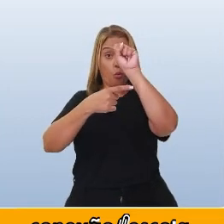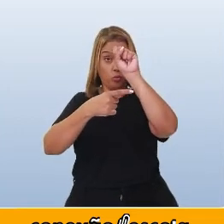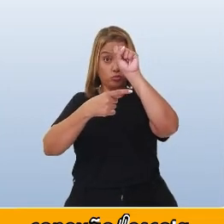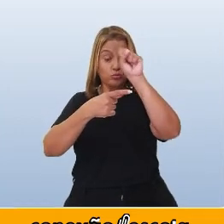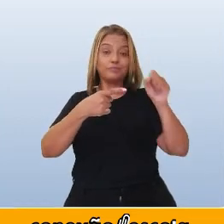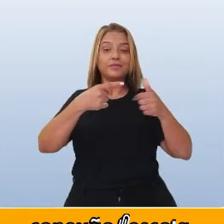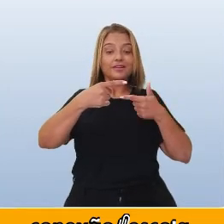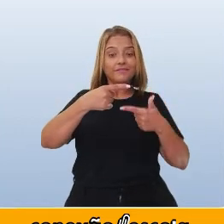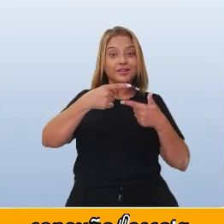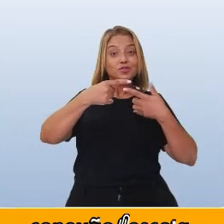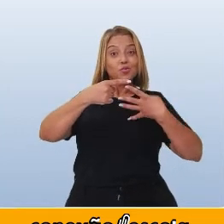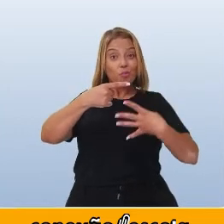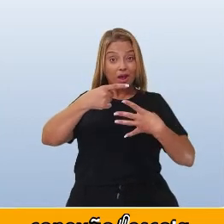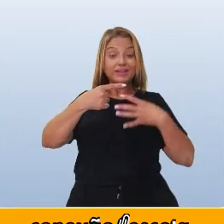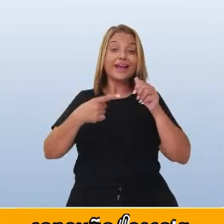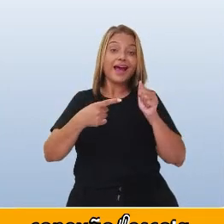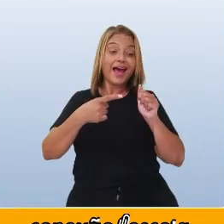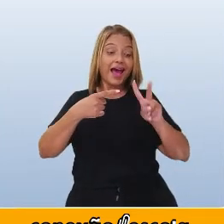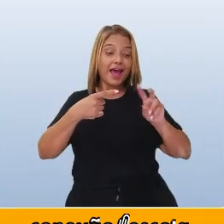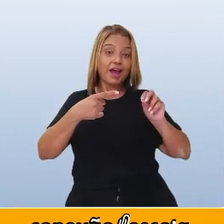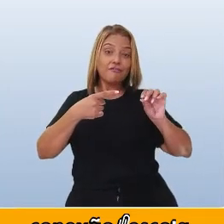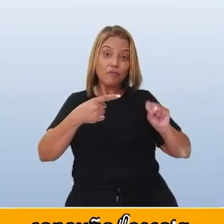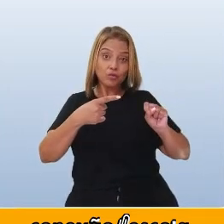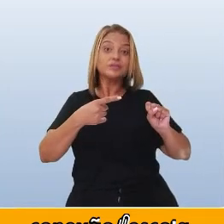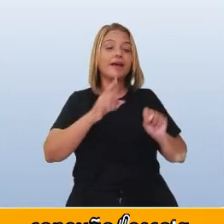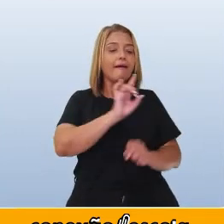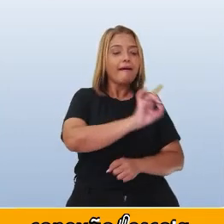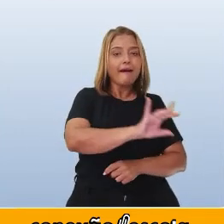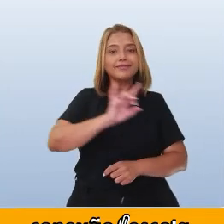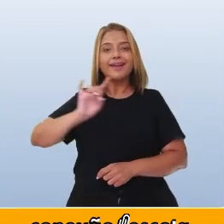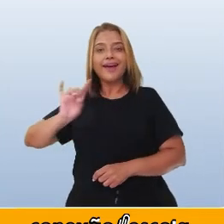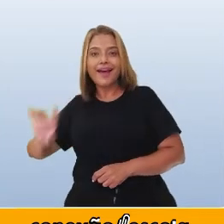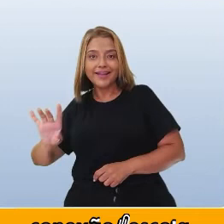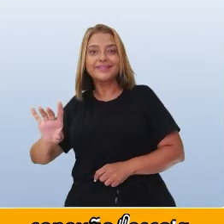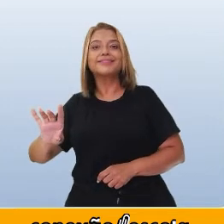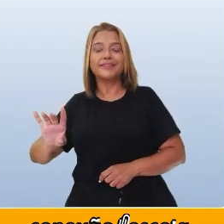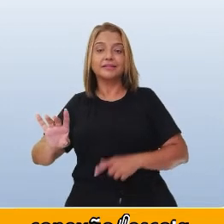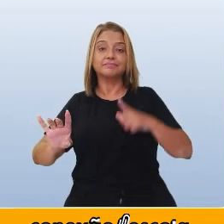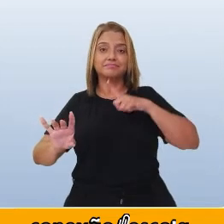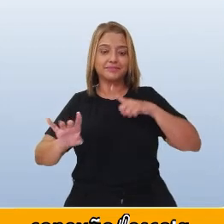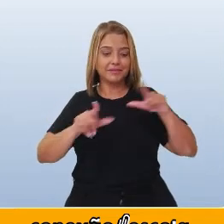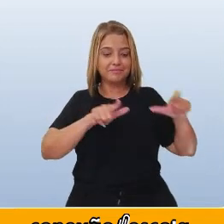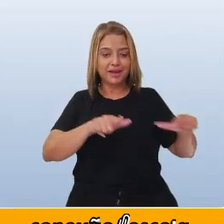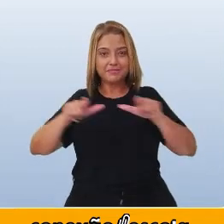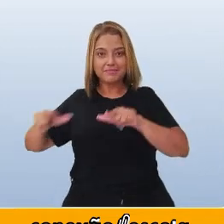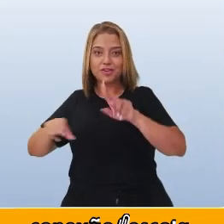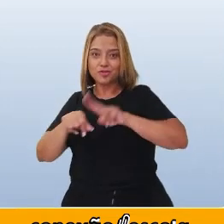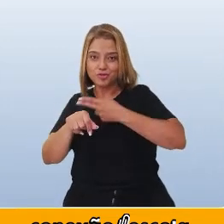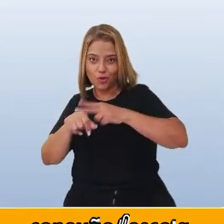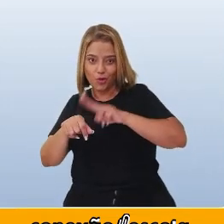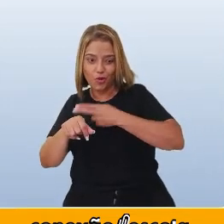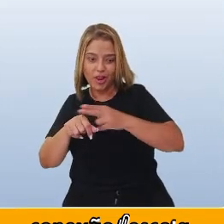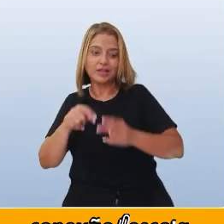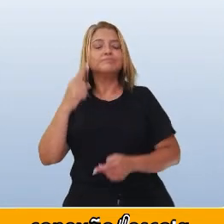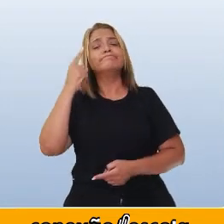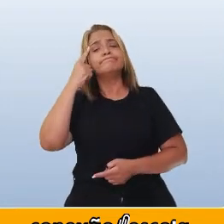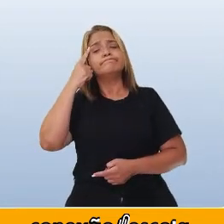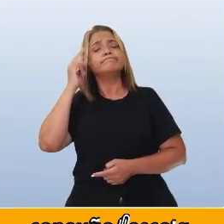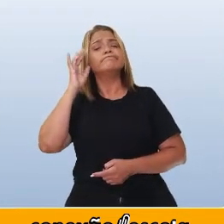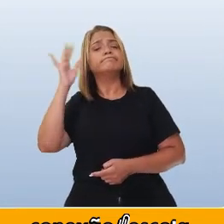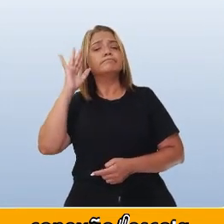8/24 de cada barra de chocolate. Veja bem, analisando a fração